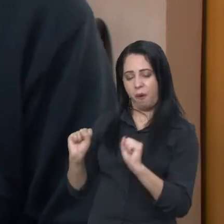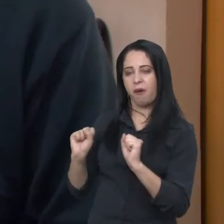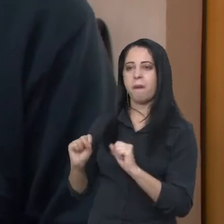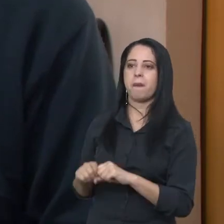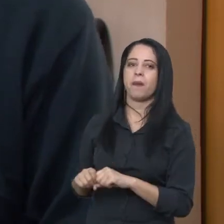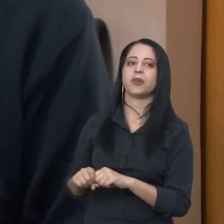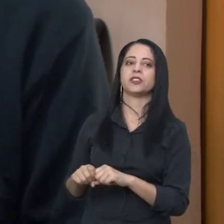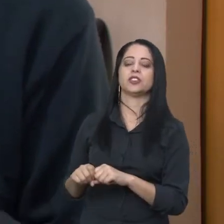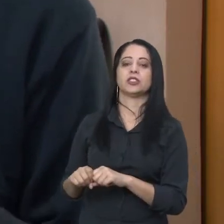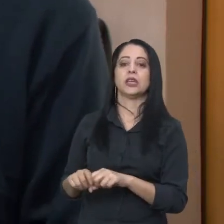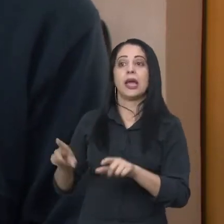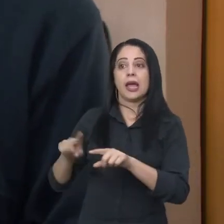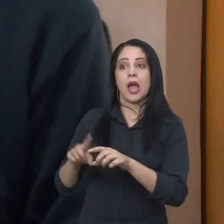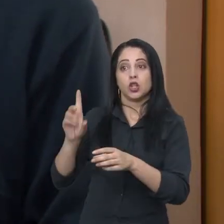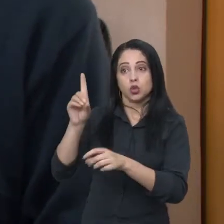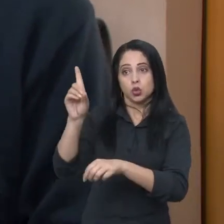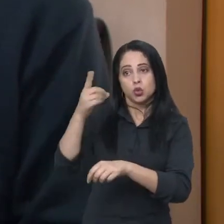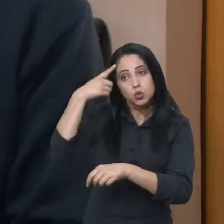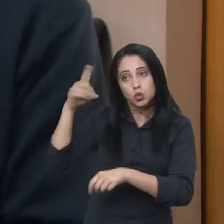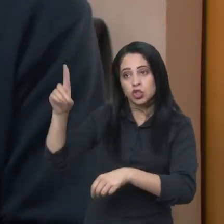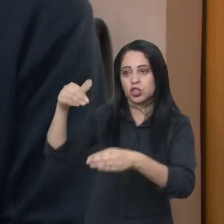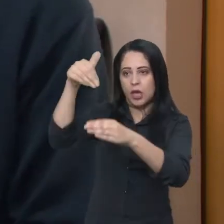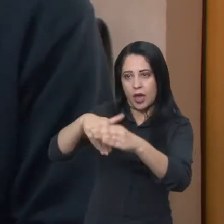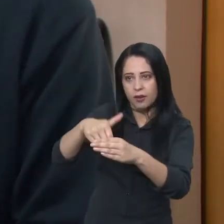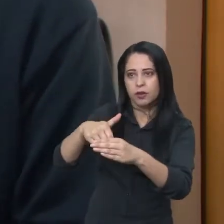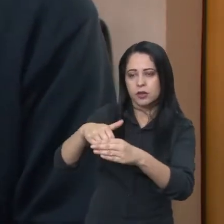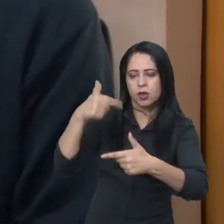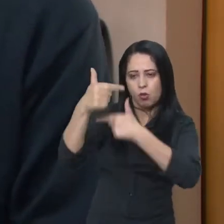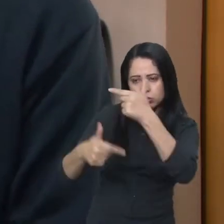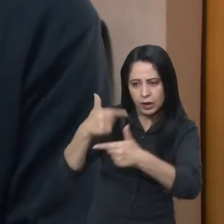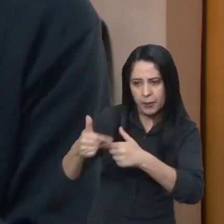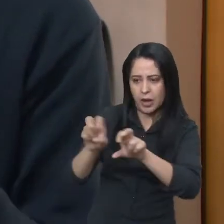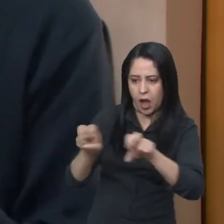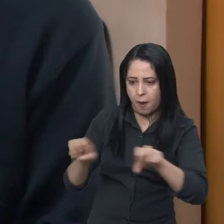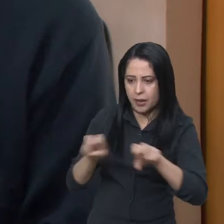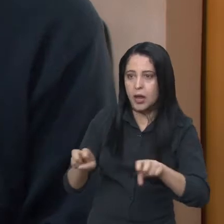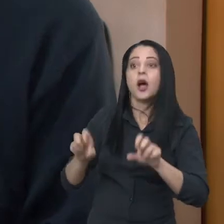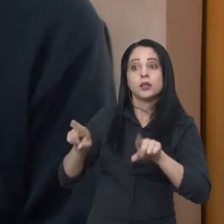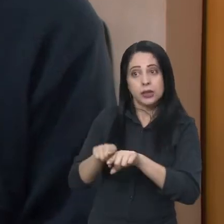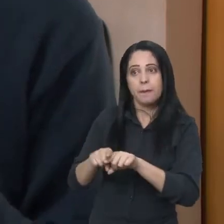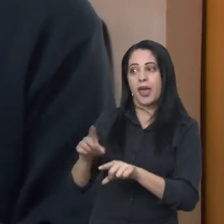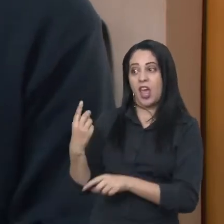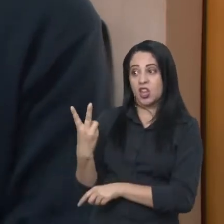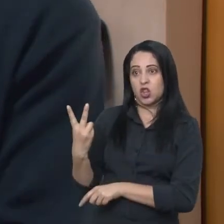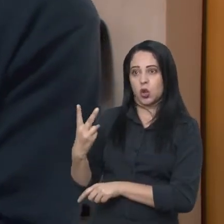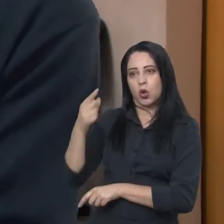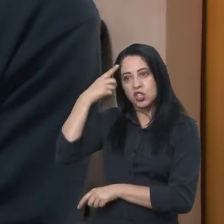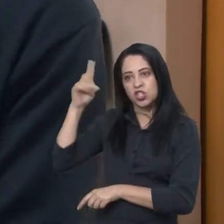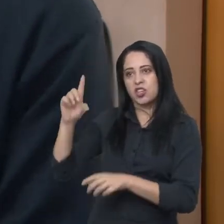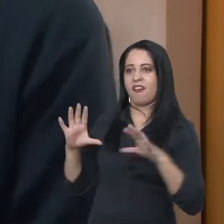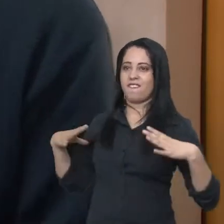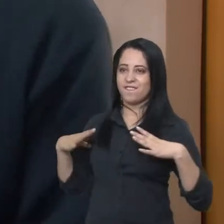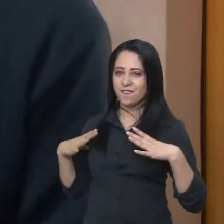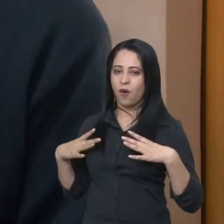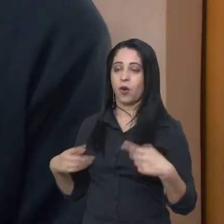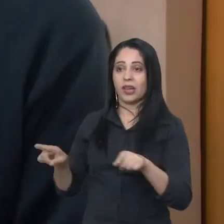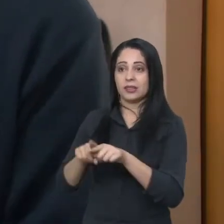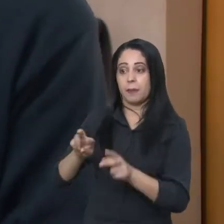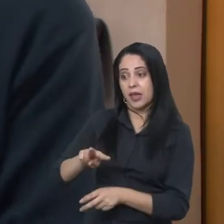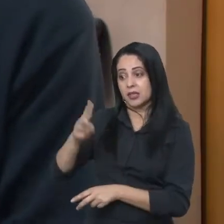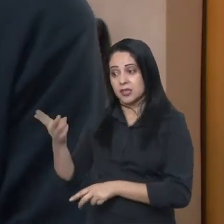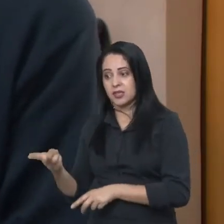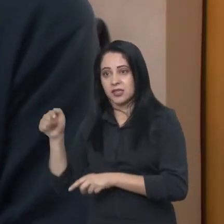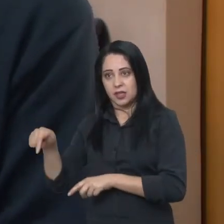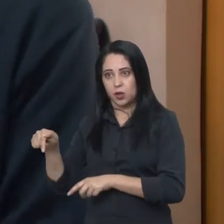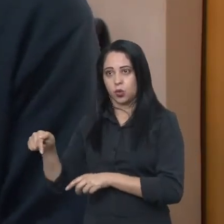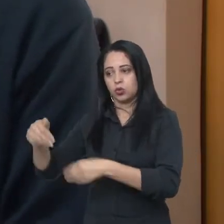seu empregador. No dia da eleição, se ele trabalhar o primeiro turno, ele tem direito a mais 2 dias. No segundo turno, soma-se mais